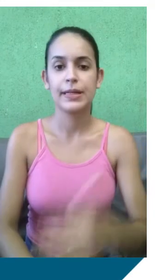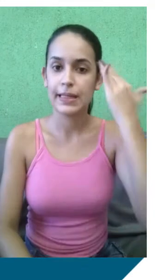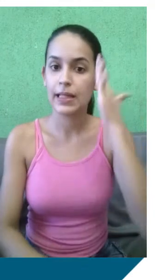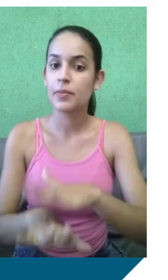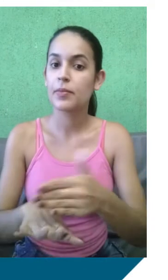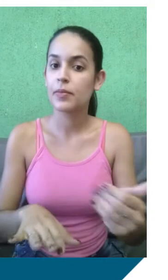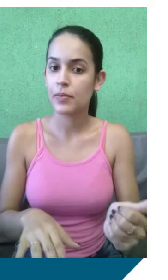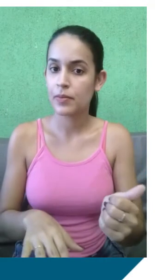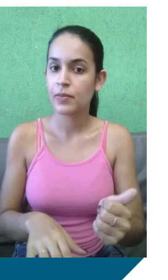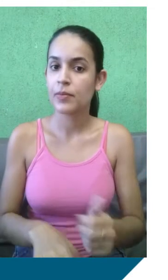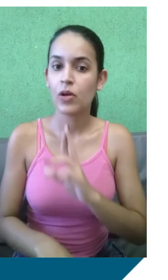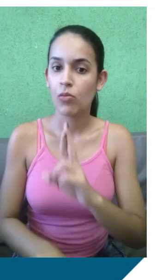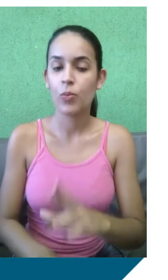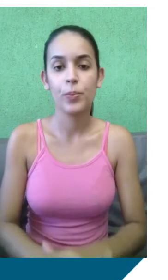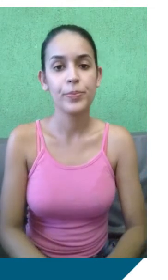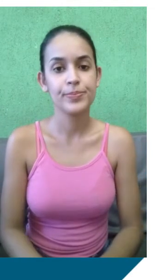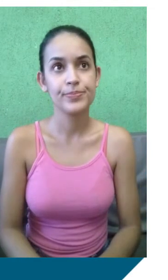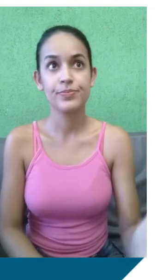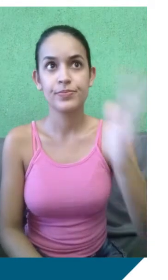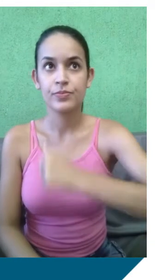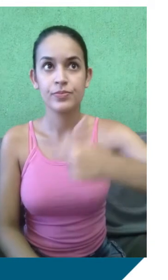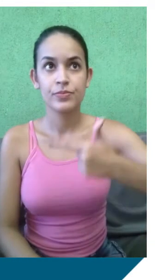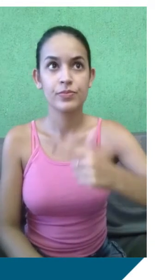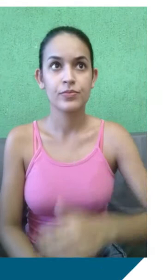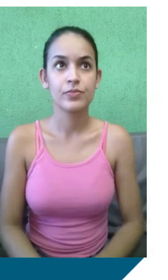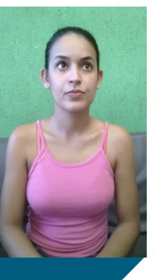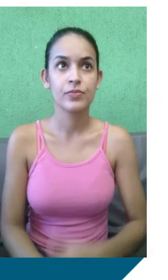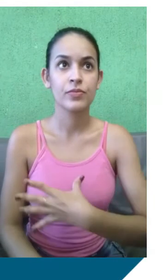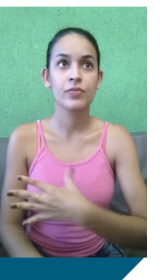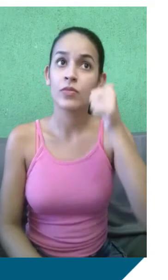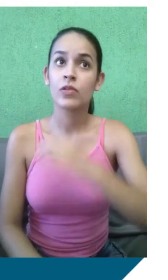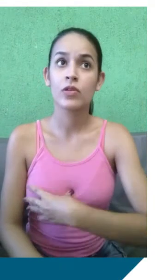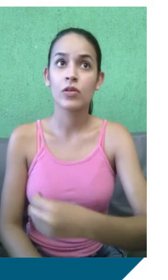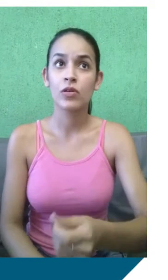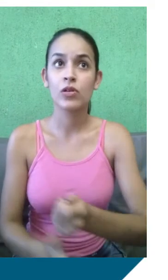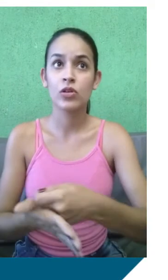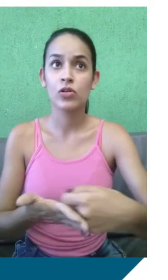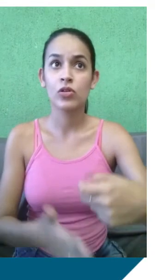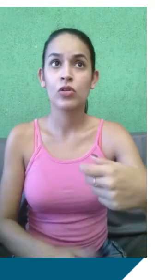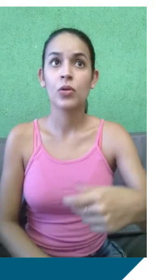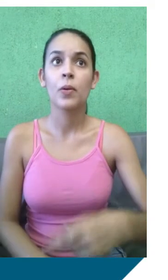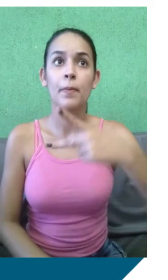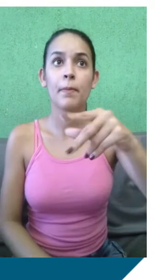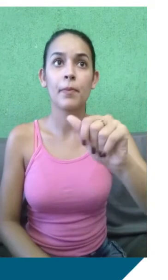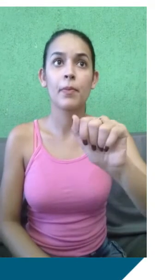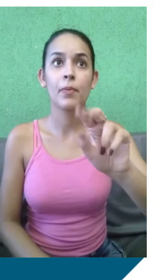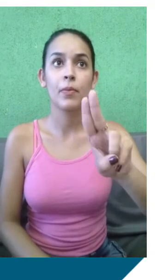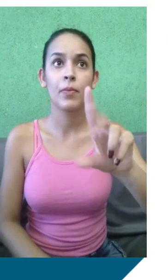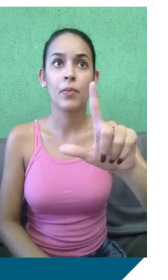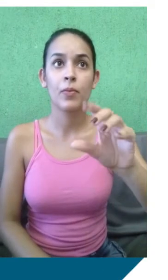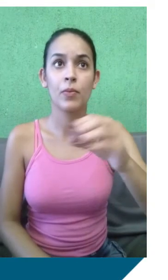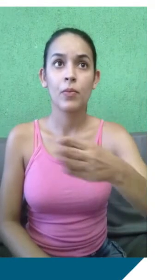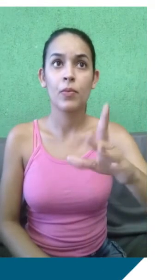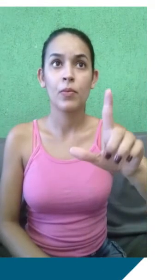pausar e consultar a qualquer momento para compreender melhor a resolução da questão. Vamos à questão 2. Filha do compositor